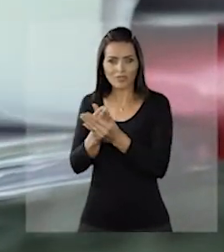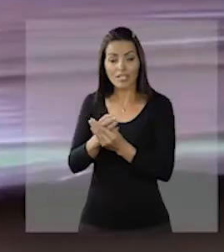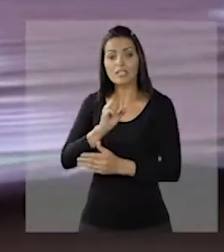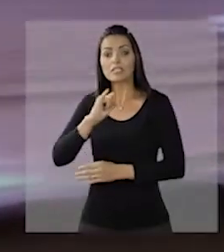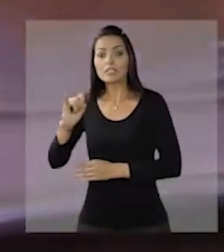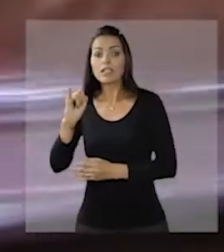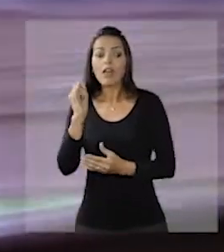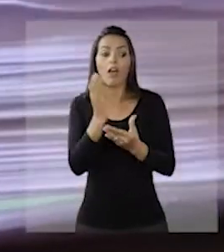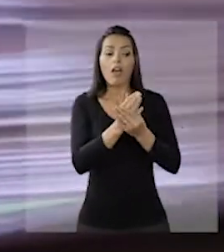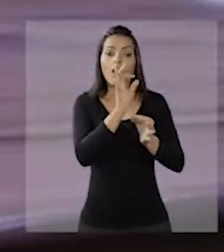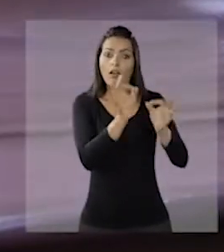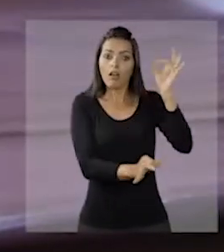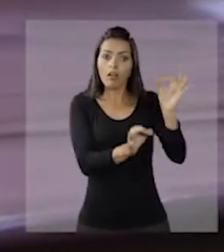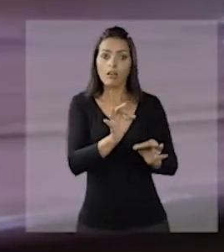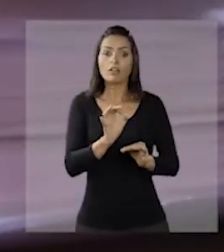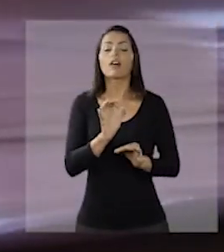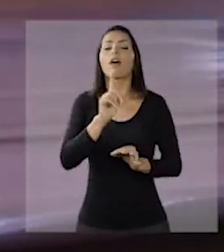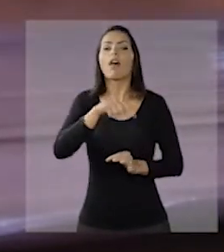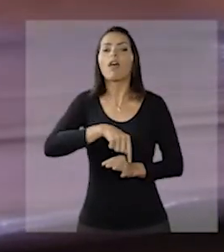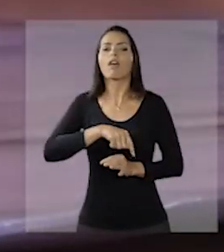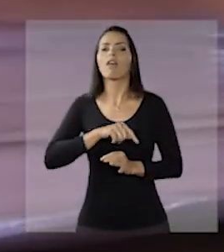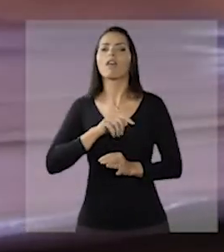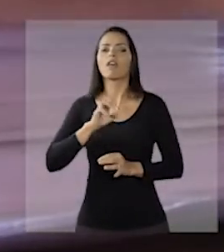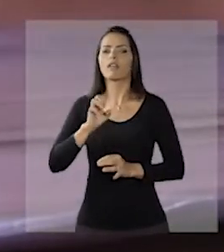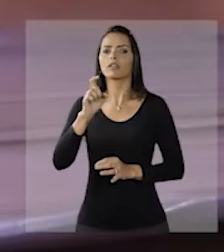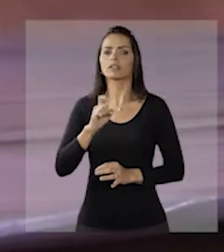processuais nos casos de ações de cumprimento de